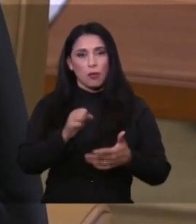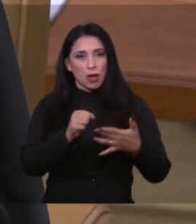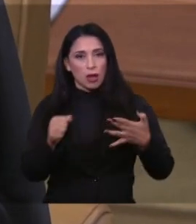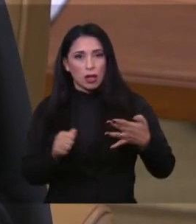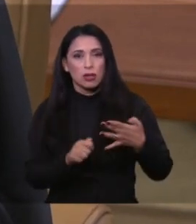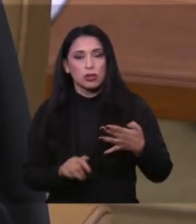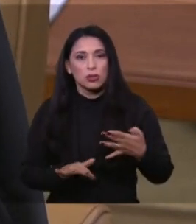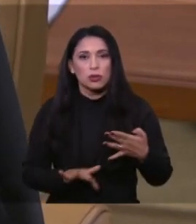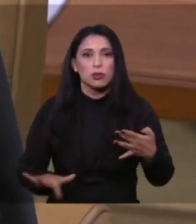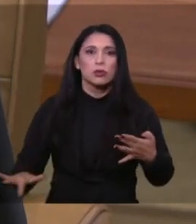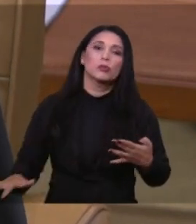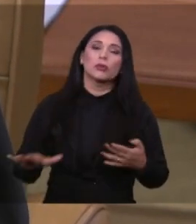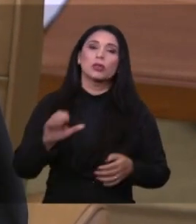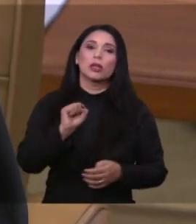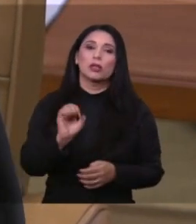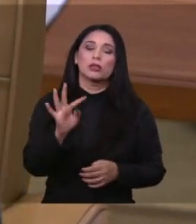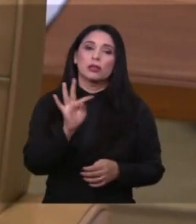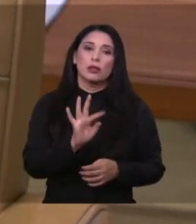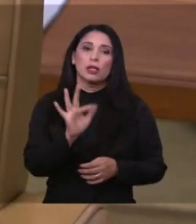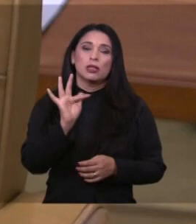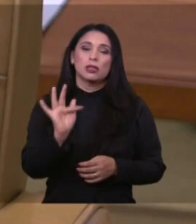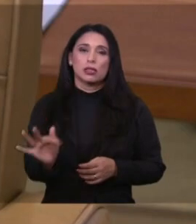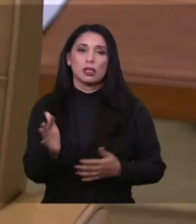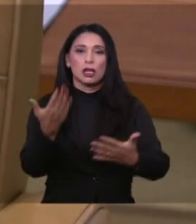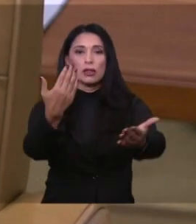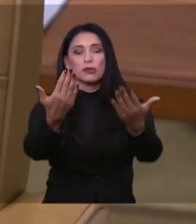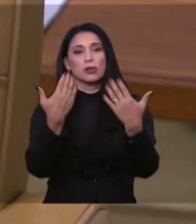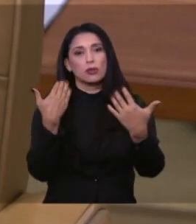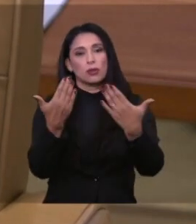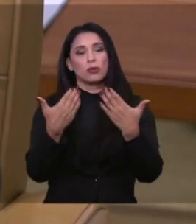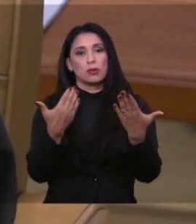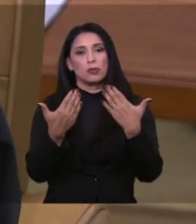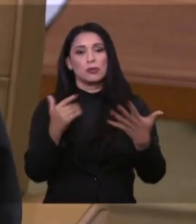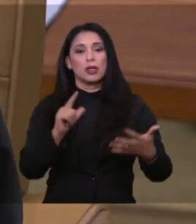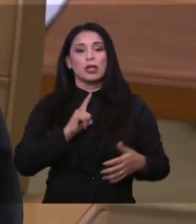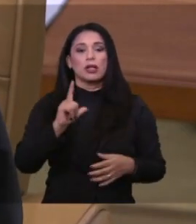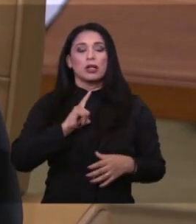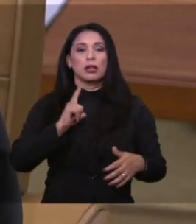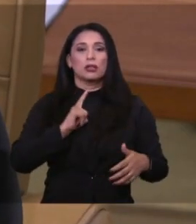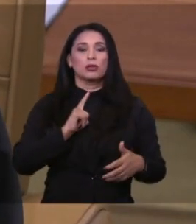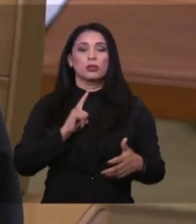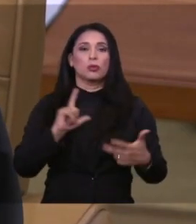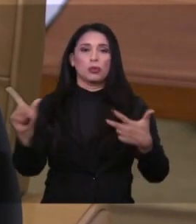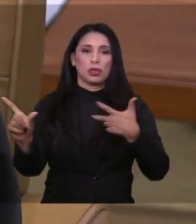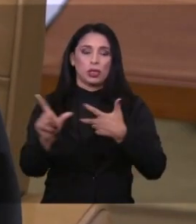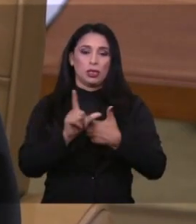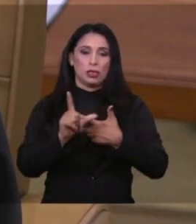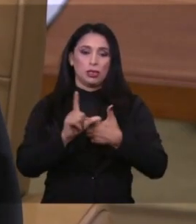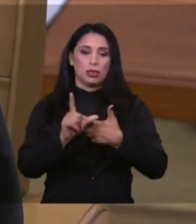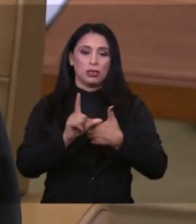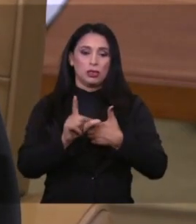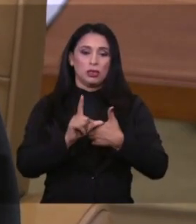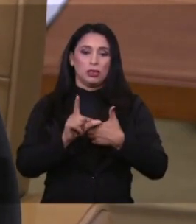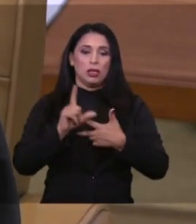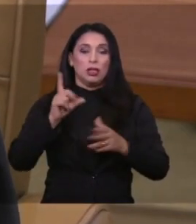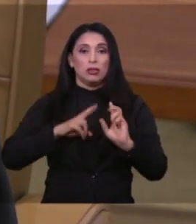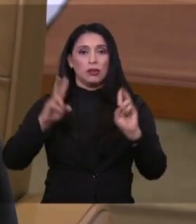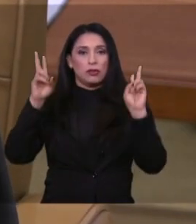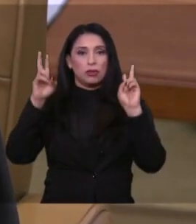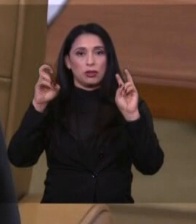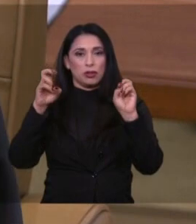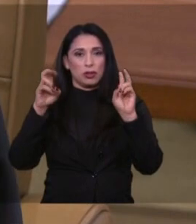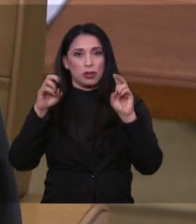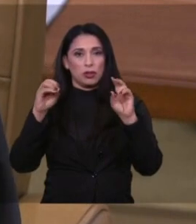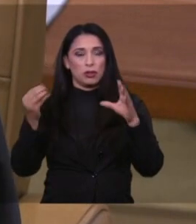jurisprudência desta Suprema Corte, em relação aos atos praticados pelo Poder Legislativo, matéria